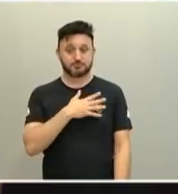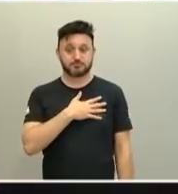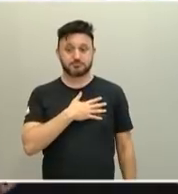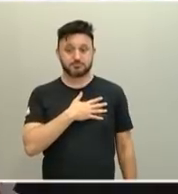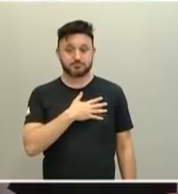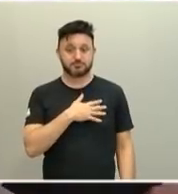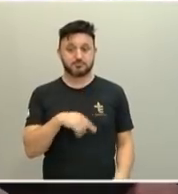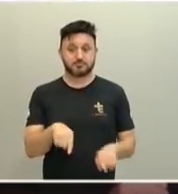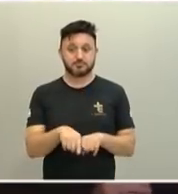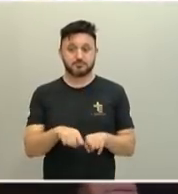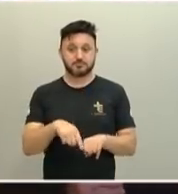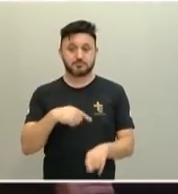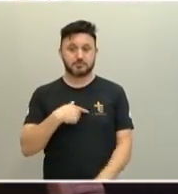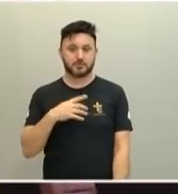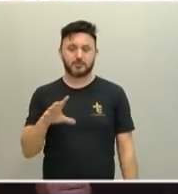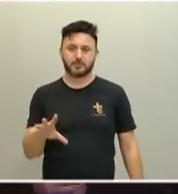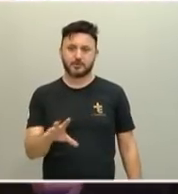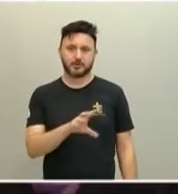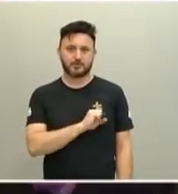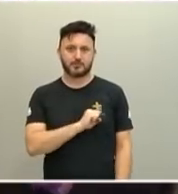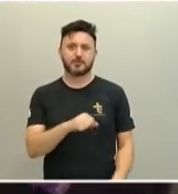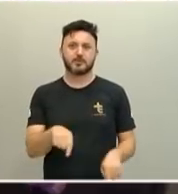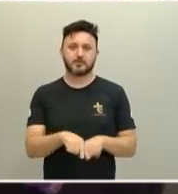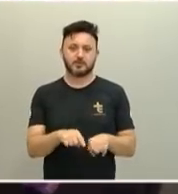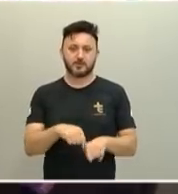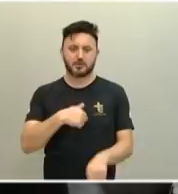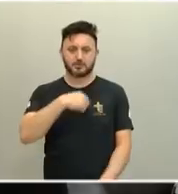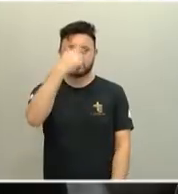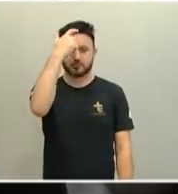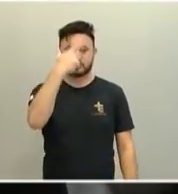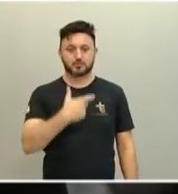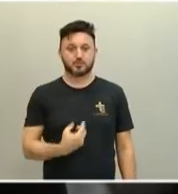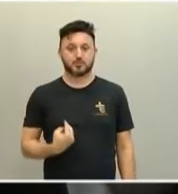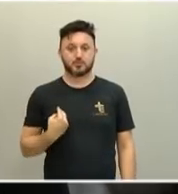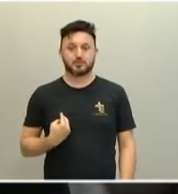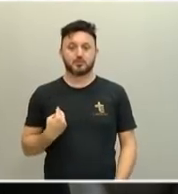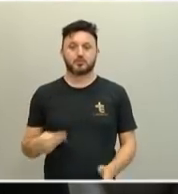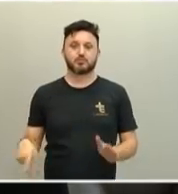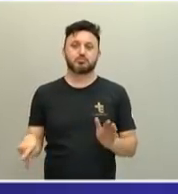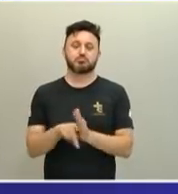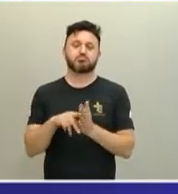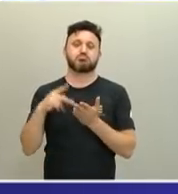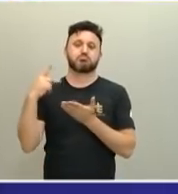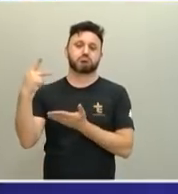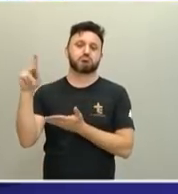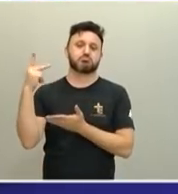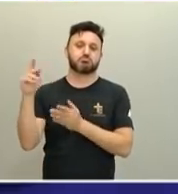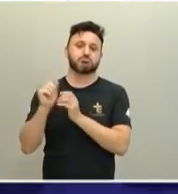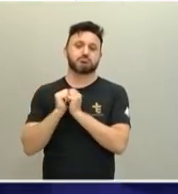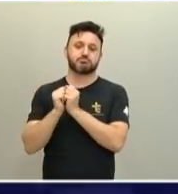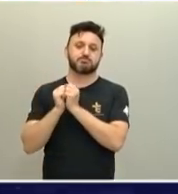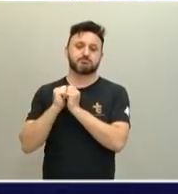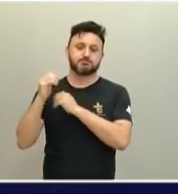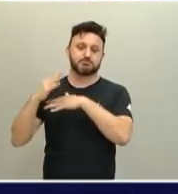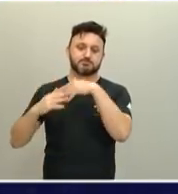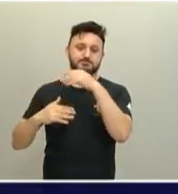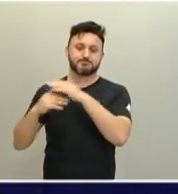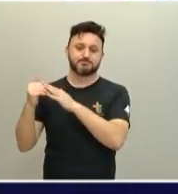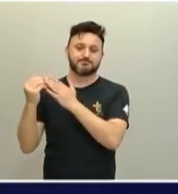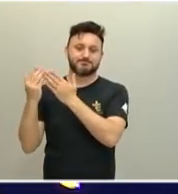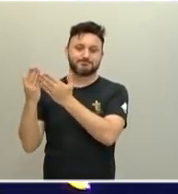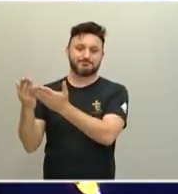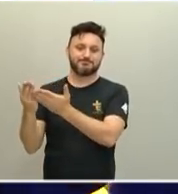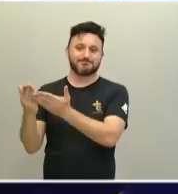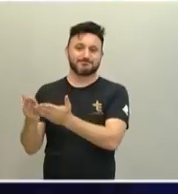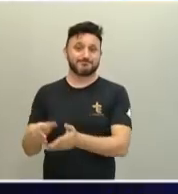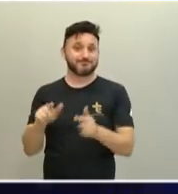eu amo. Que eu amo. Que eu sou. Que eu sou. Esteja depositado. Esteja depositado. Nas tuas mãos. Nas tuas mãos.